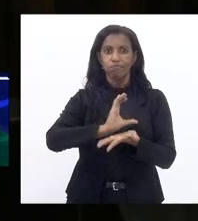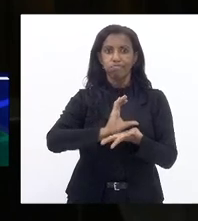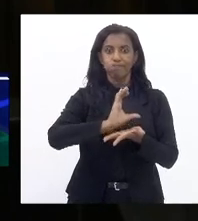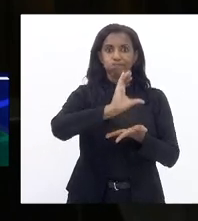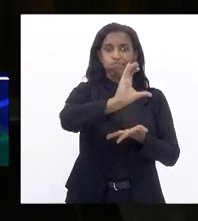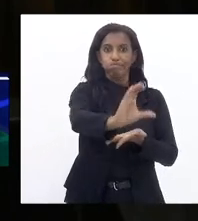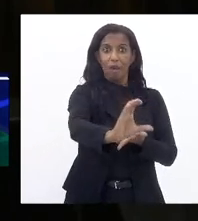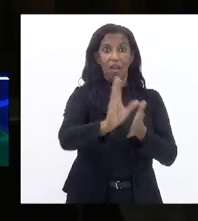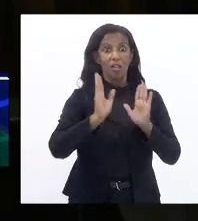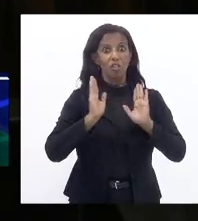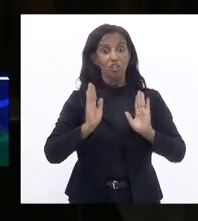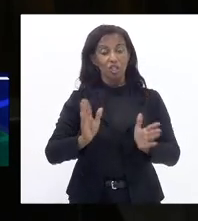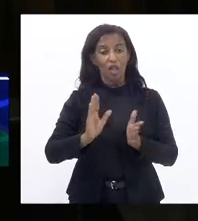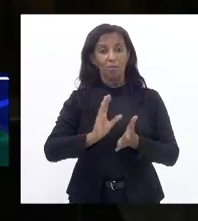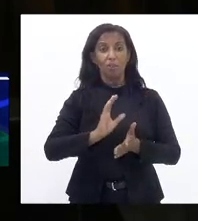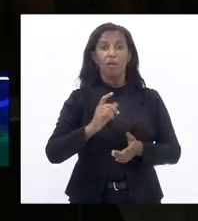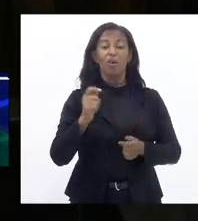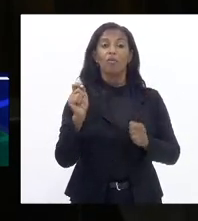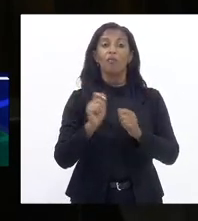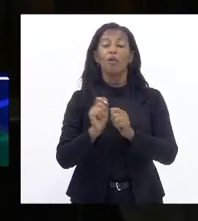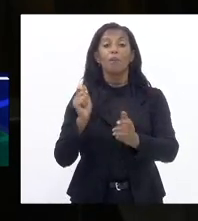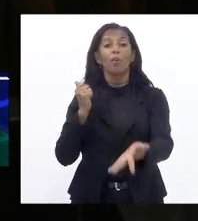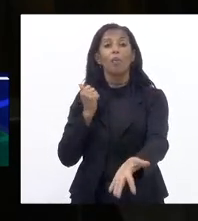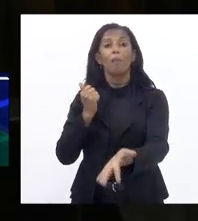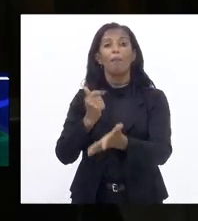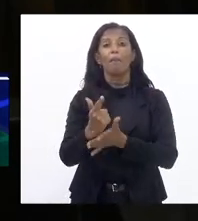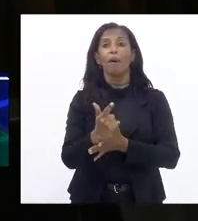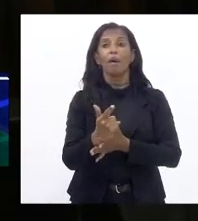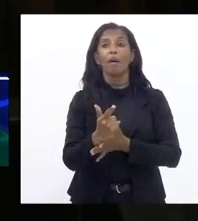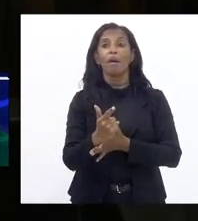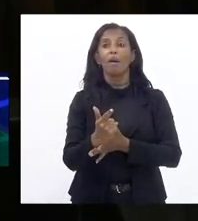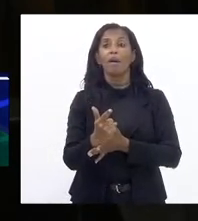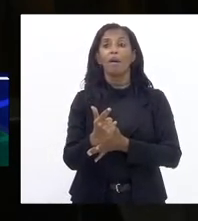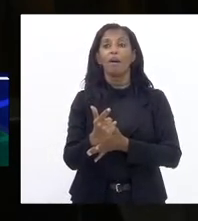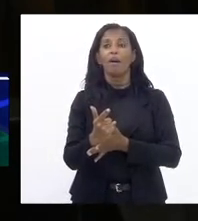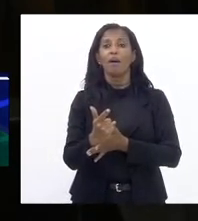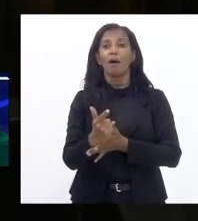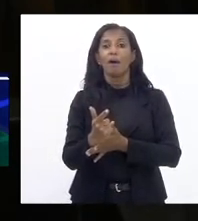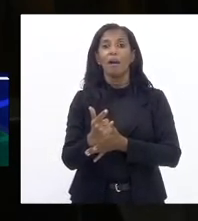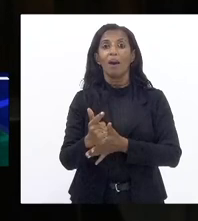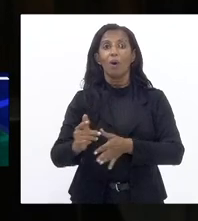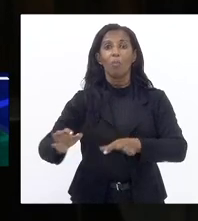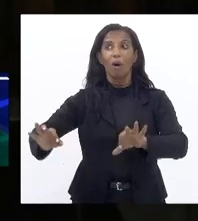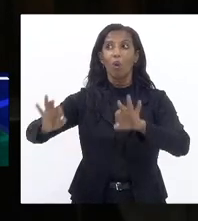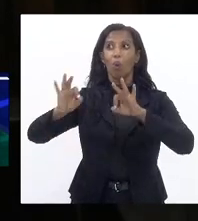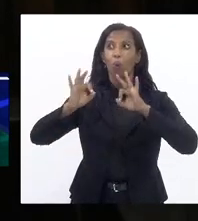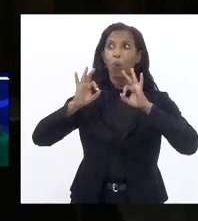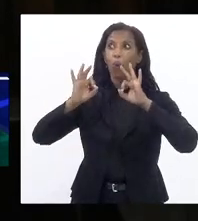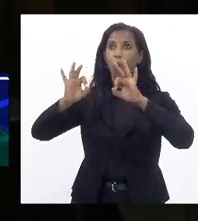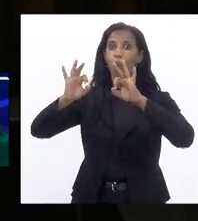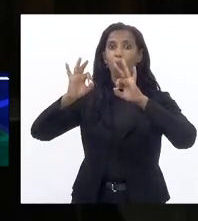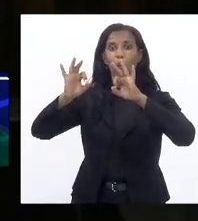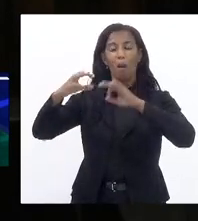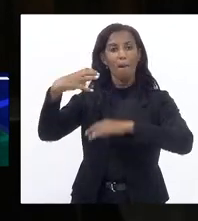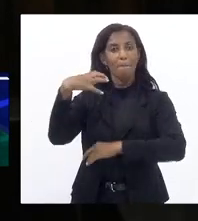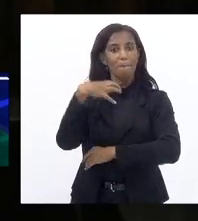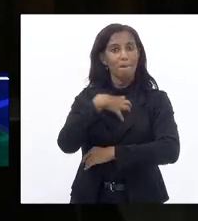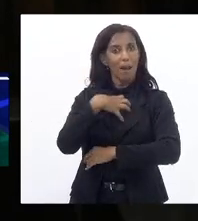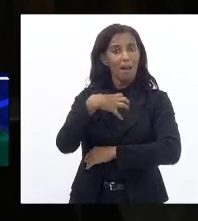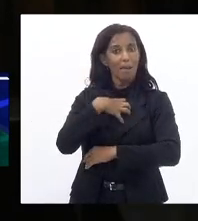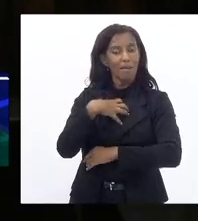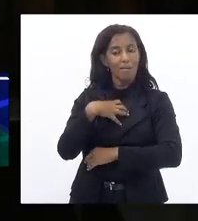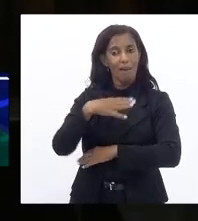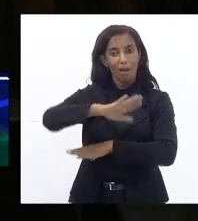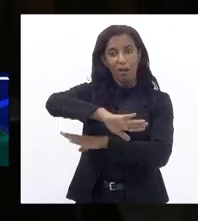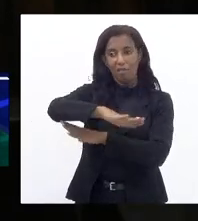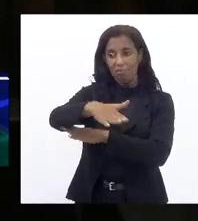foi utilizada para comprar uma lindíssima propriedade na Bahia, no litoral, na praia, para